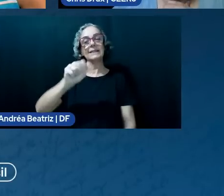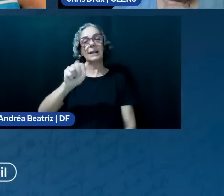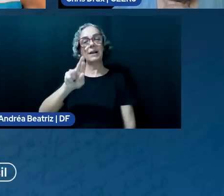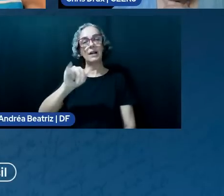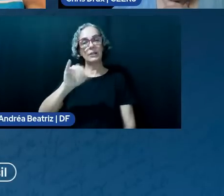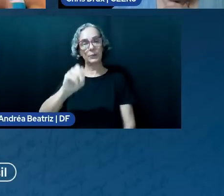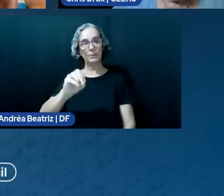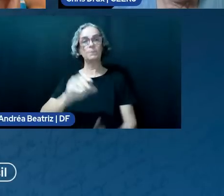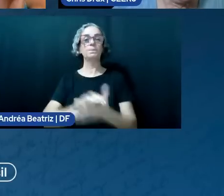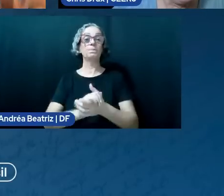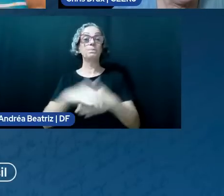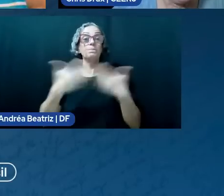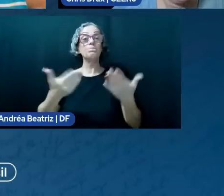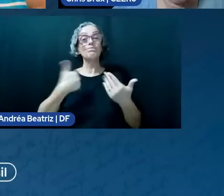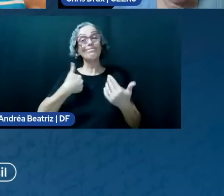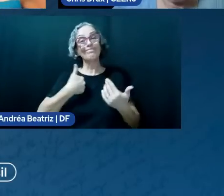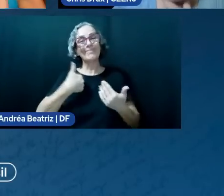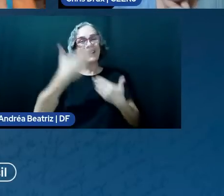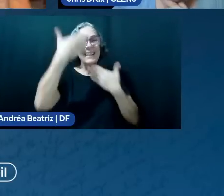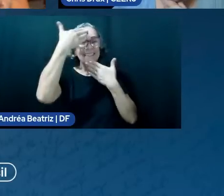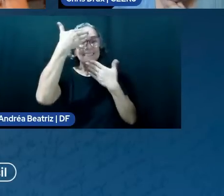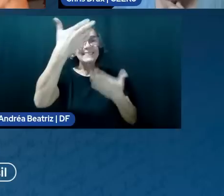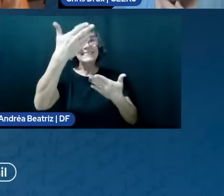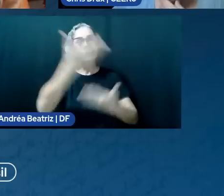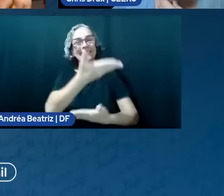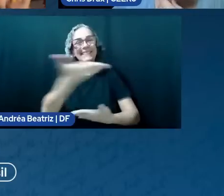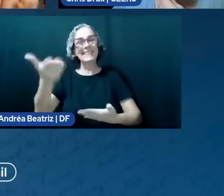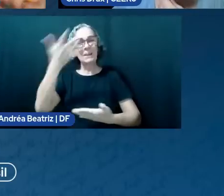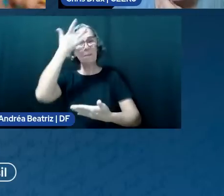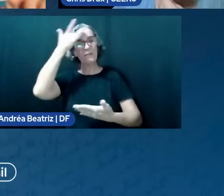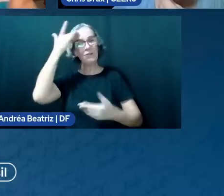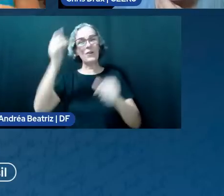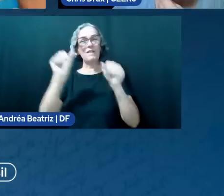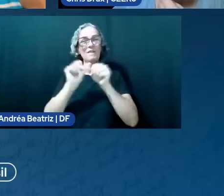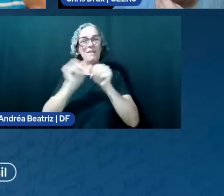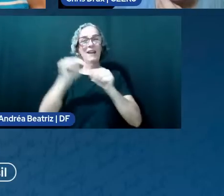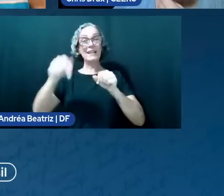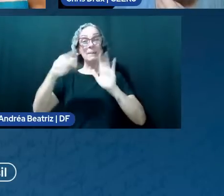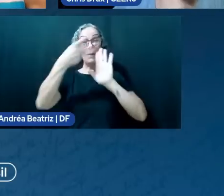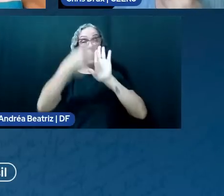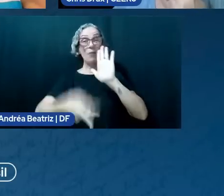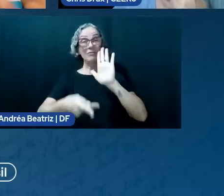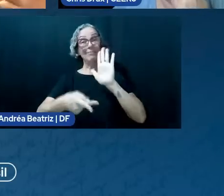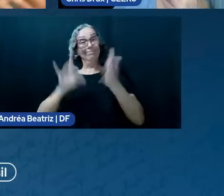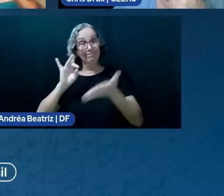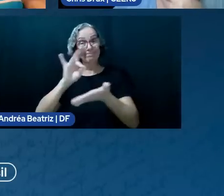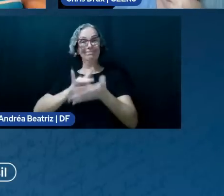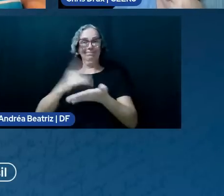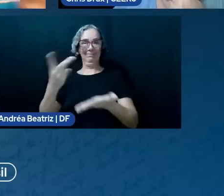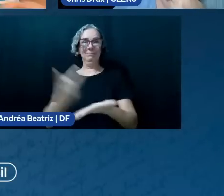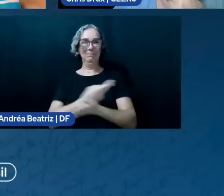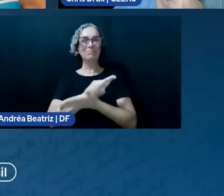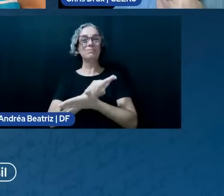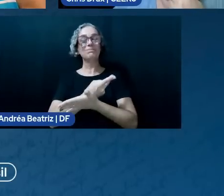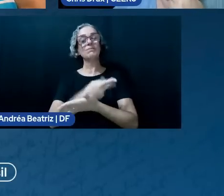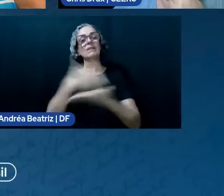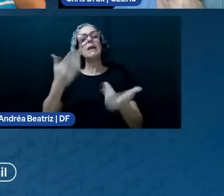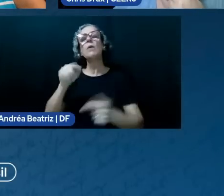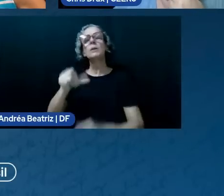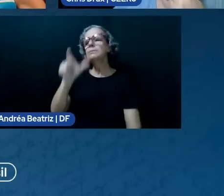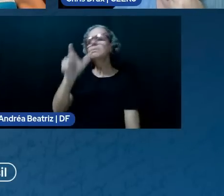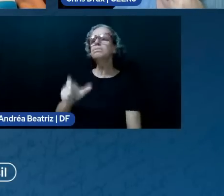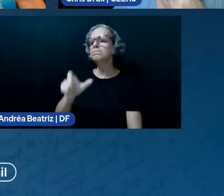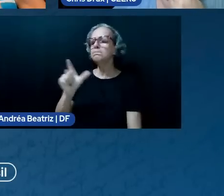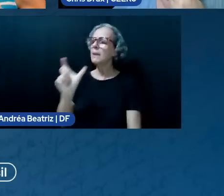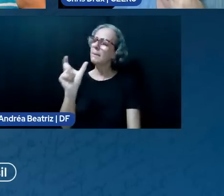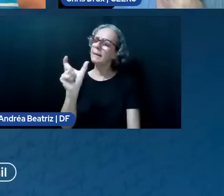realidade. E nós estamos estudando exatamente o tema convulsionários. E antes de nós vermos a resposta, é